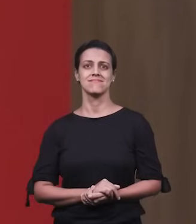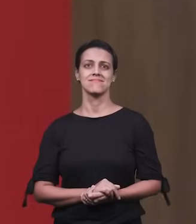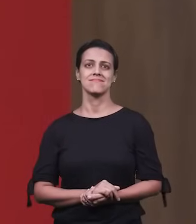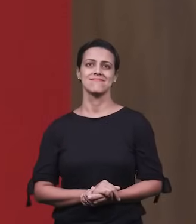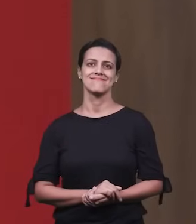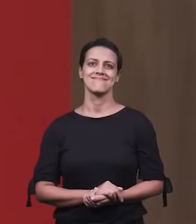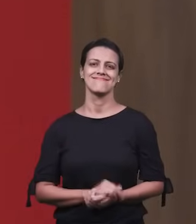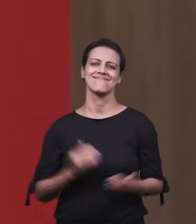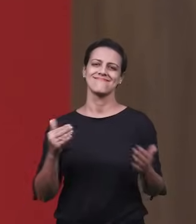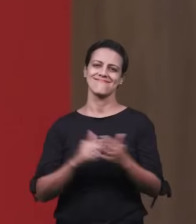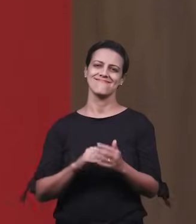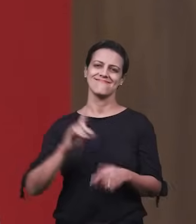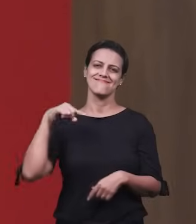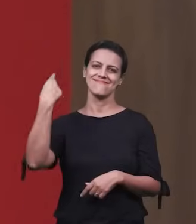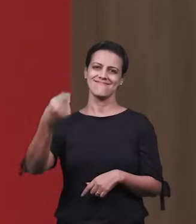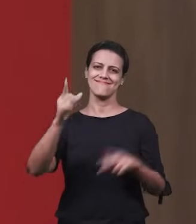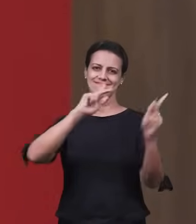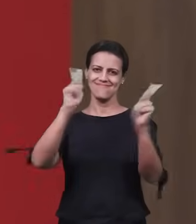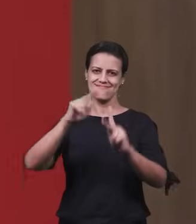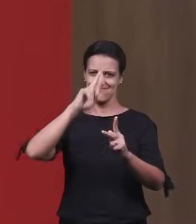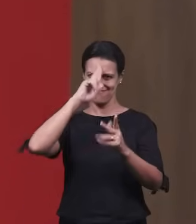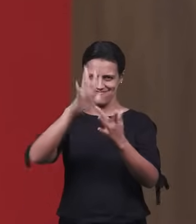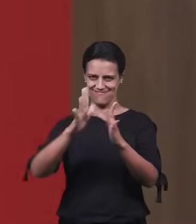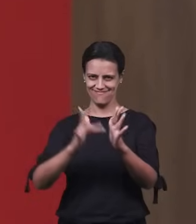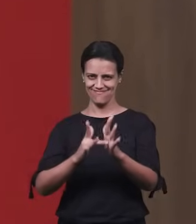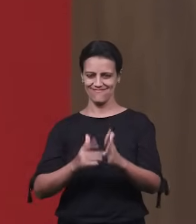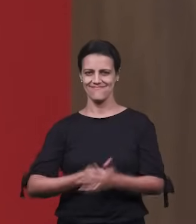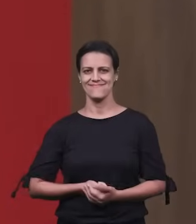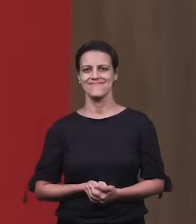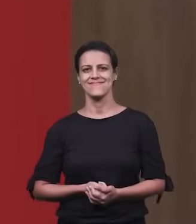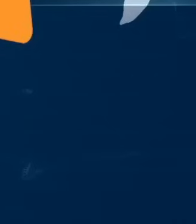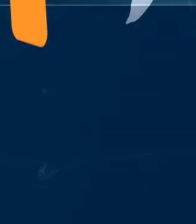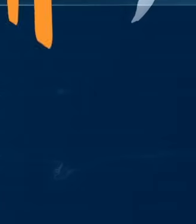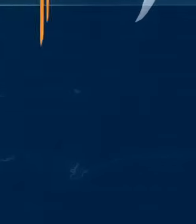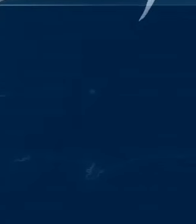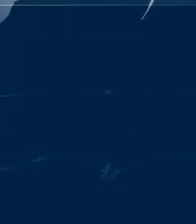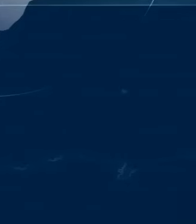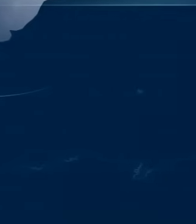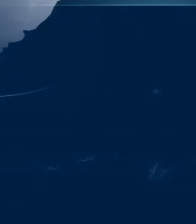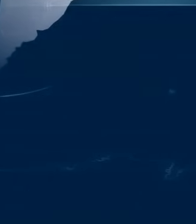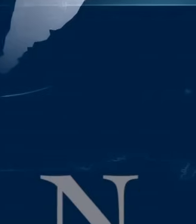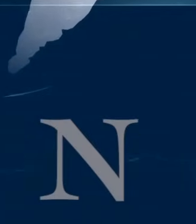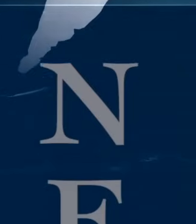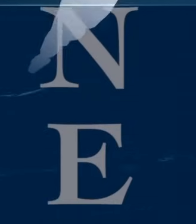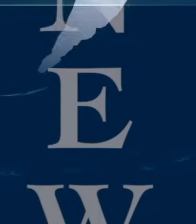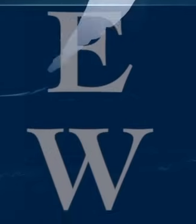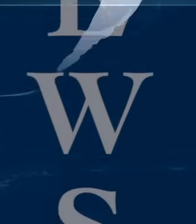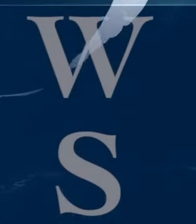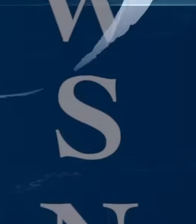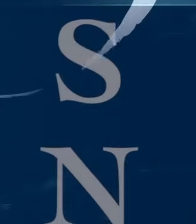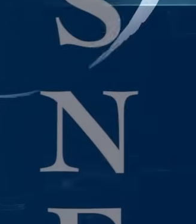manainews@radiomanaim.com.br. Até a próxima edição e a paz do Senhor Jesus!